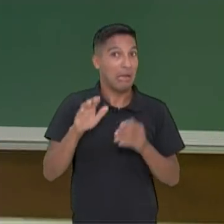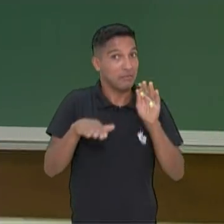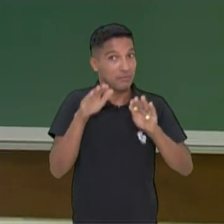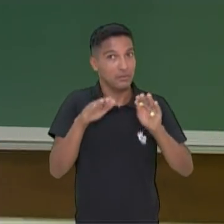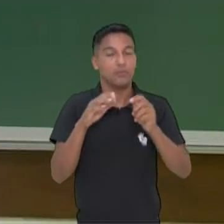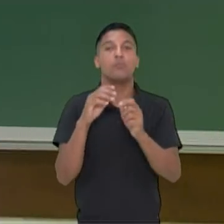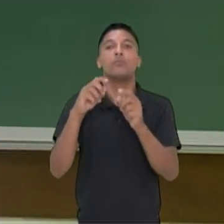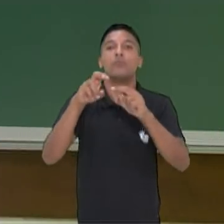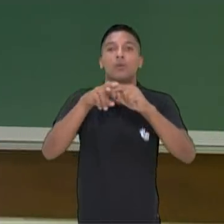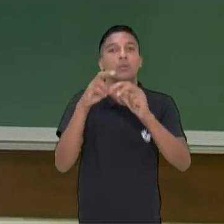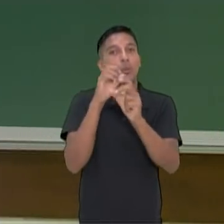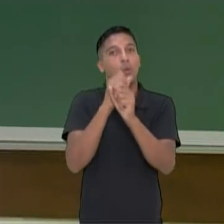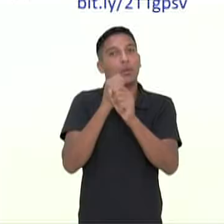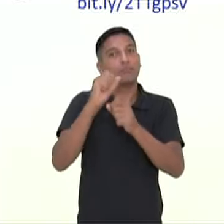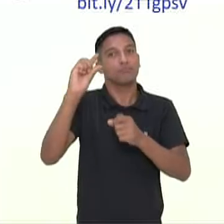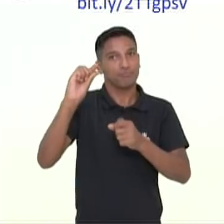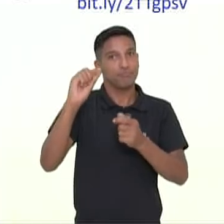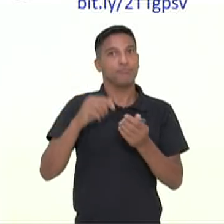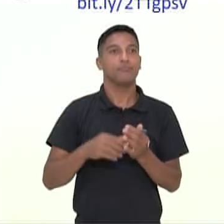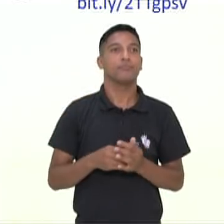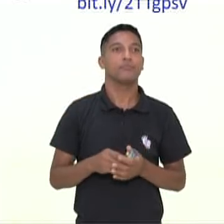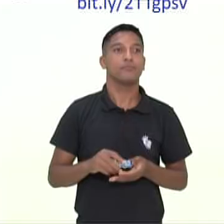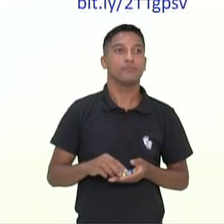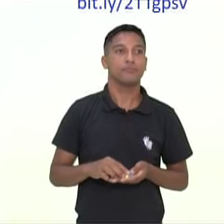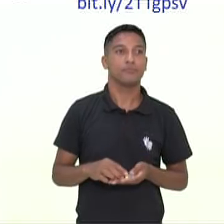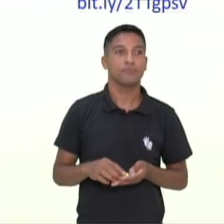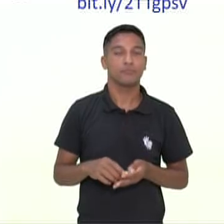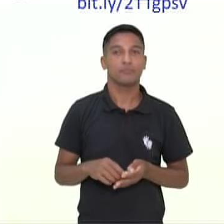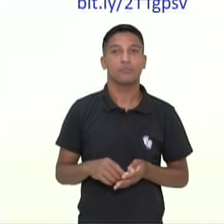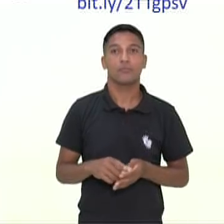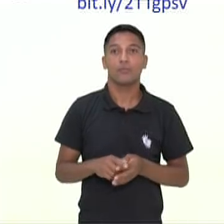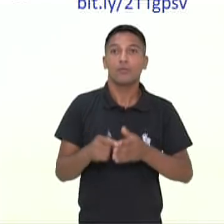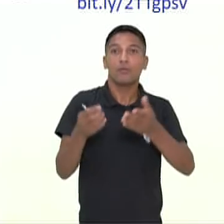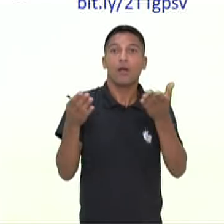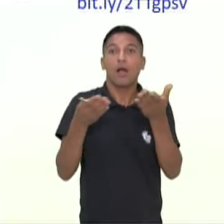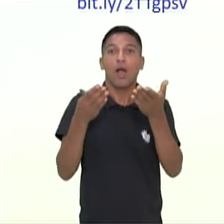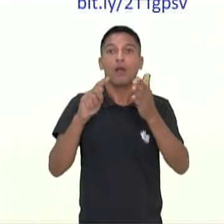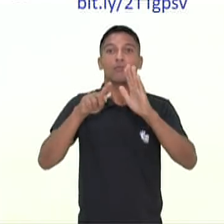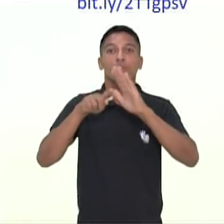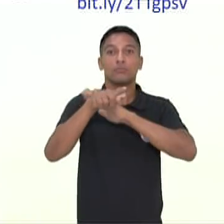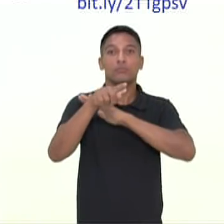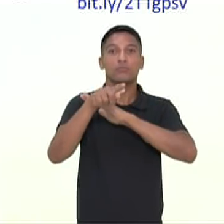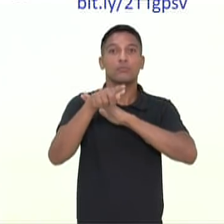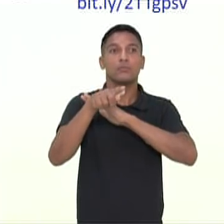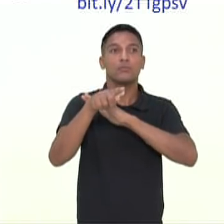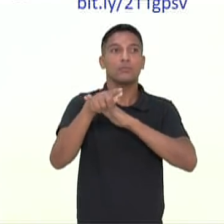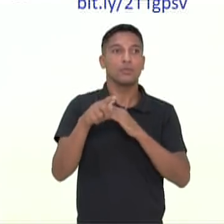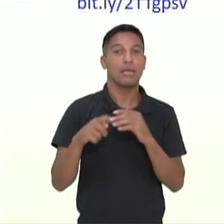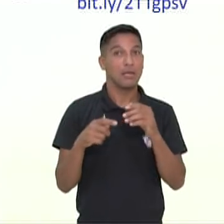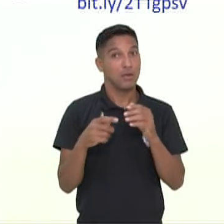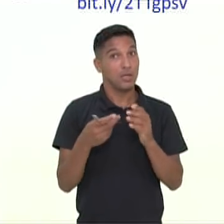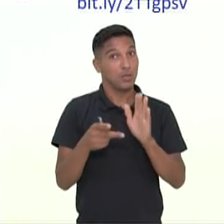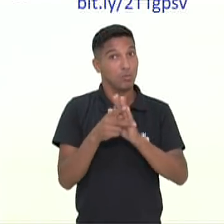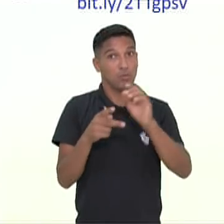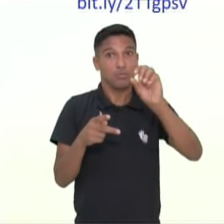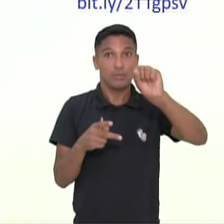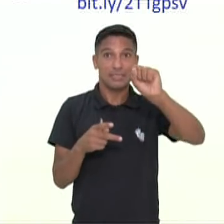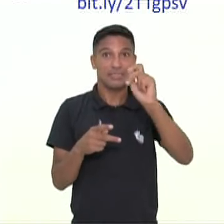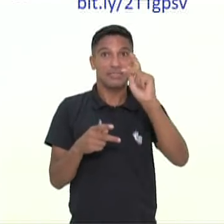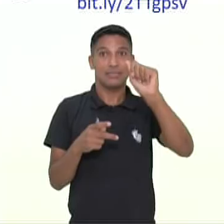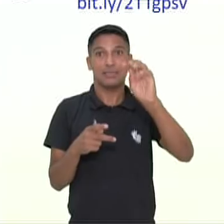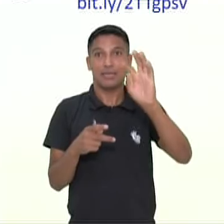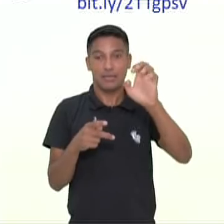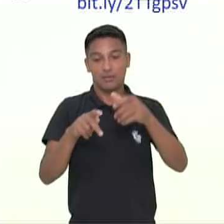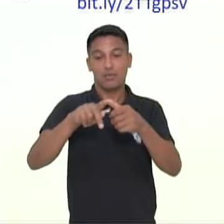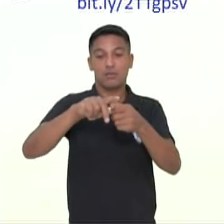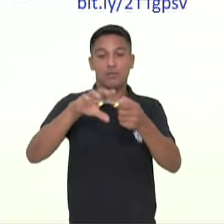Segundo exercício nosso, então. Das modalidades de skate, qual delas é considerada a mais